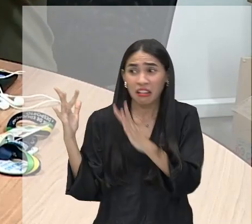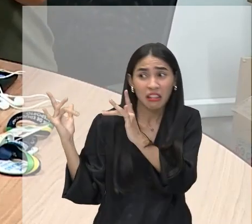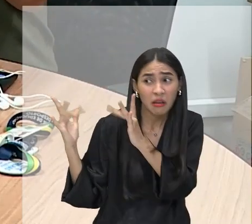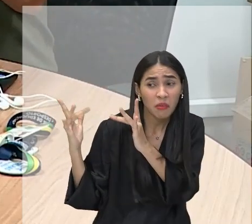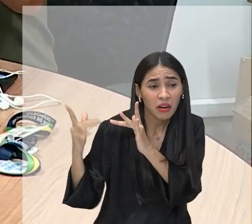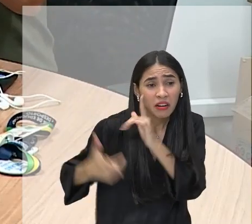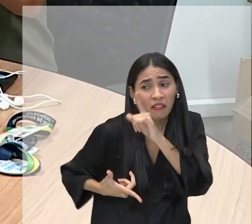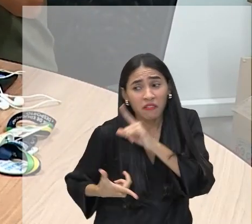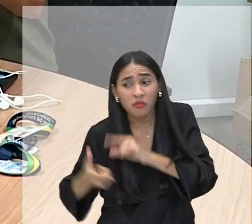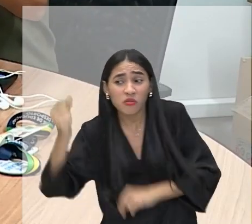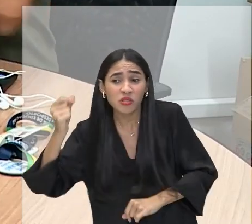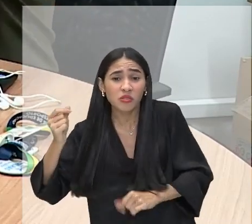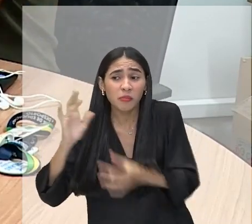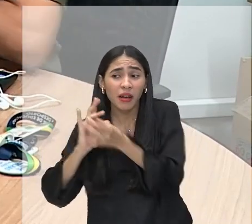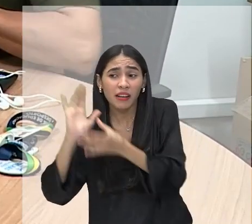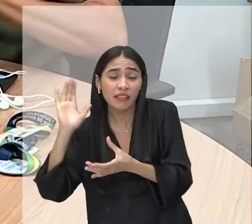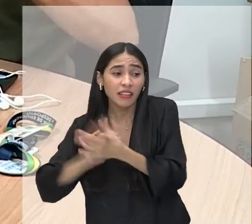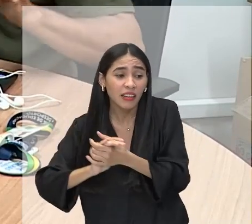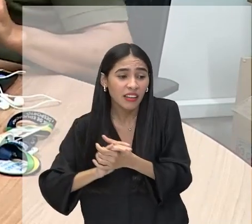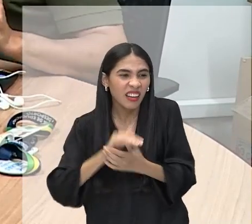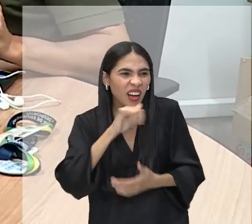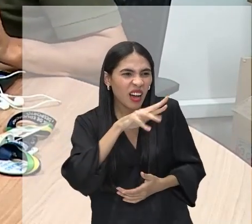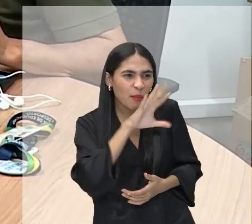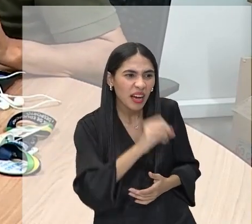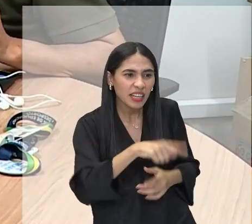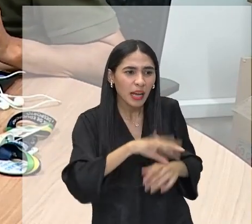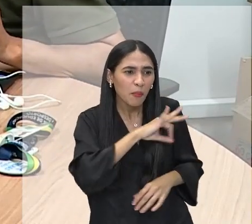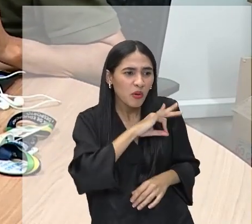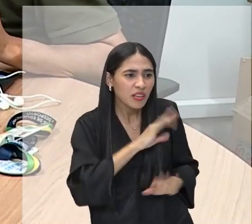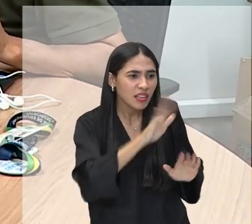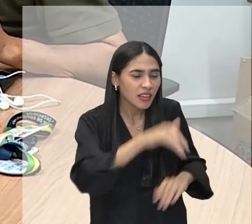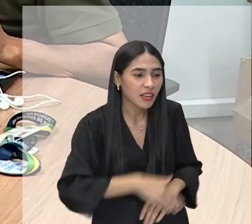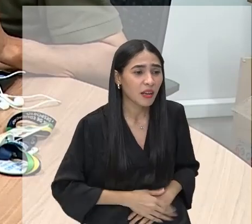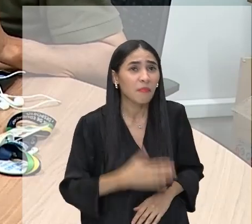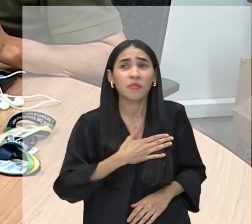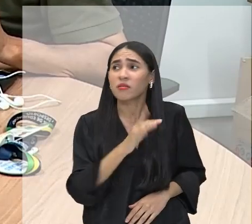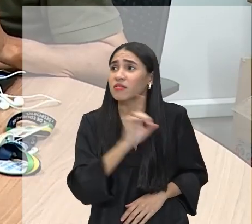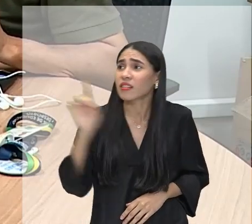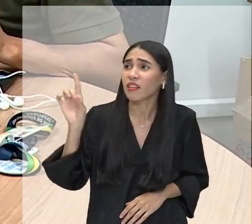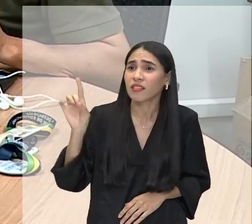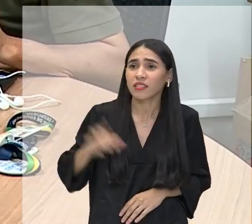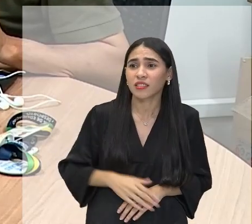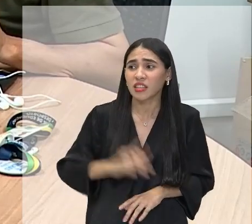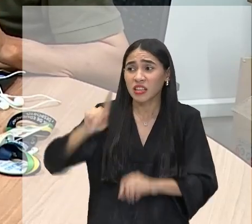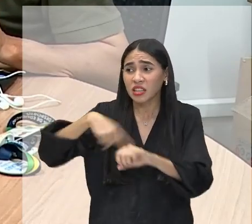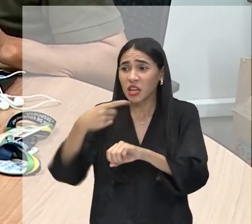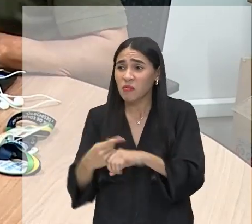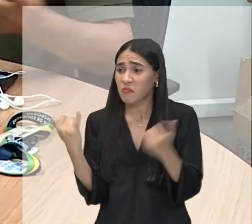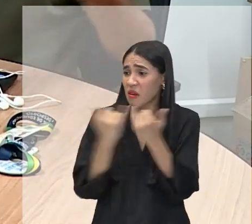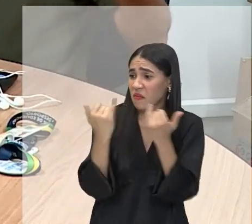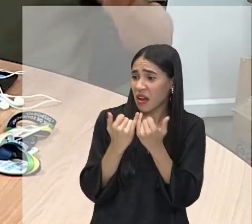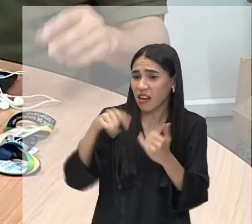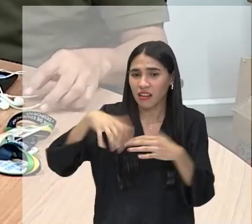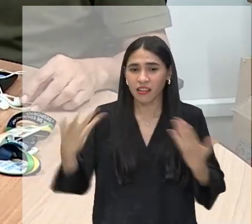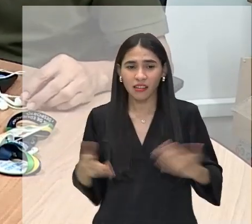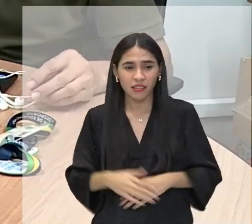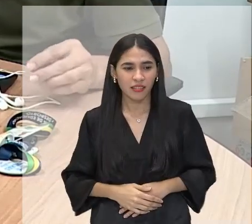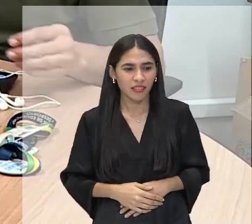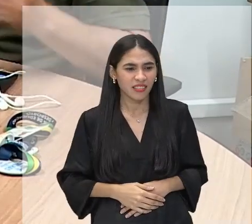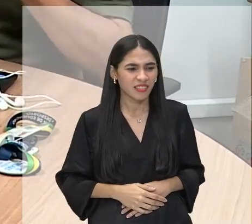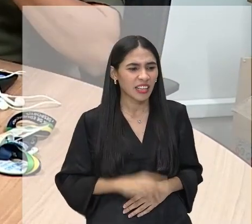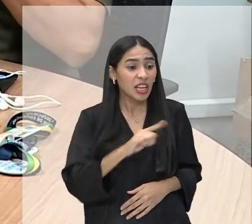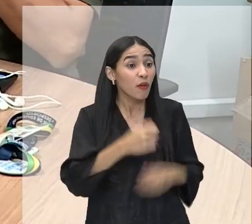e fugiu pra casar? A Maria já chamou a polícia? Meu Deus. Depois tu me chama de fofoqueira nessa fofoqueira. O que eu tô